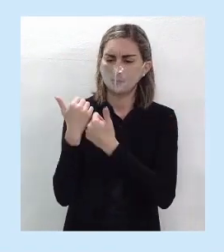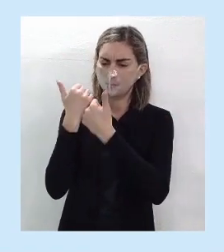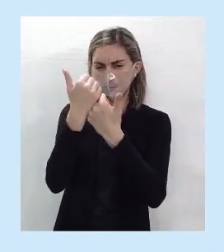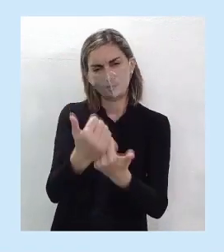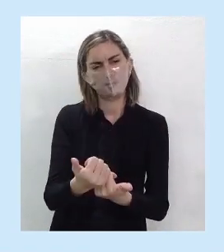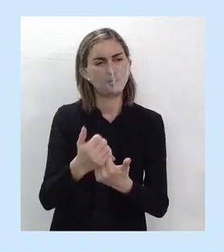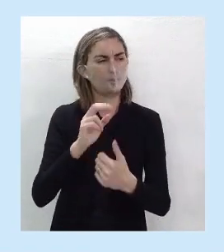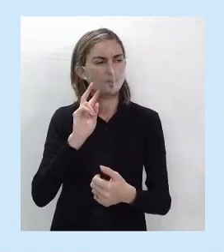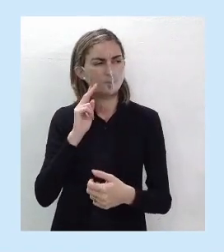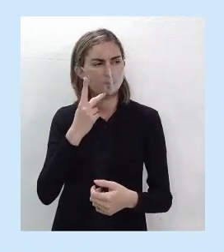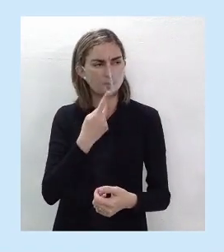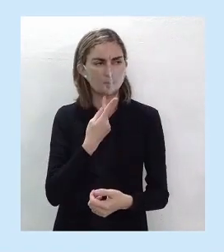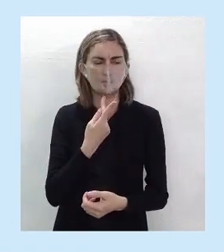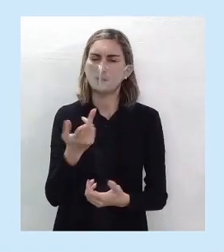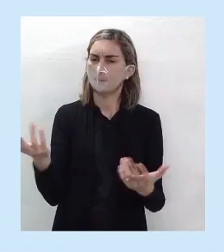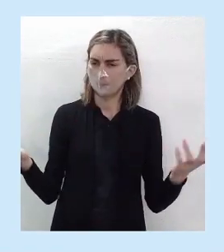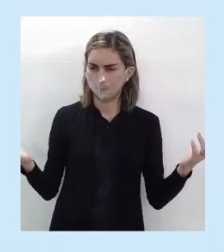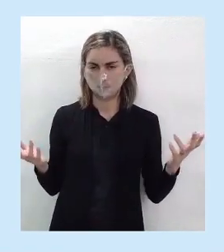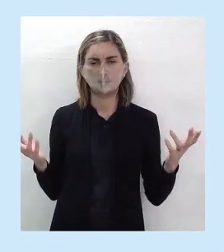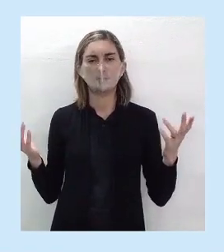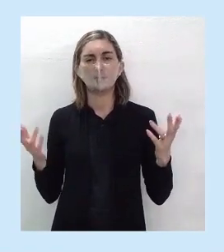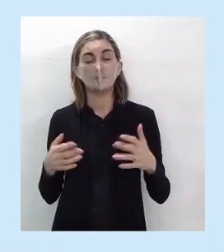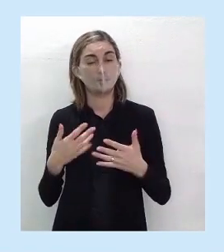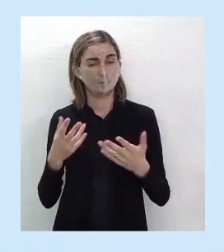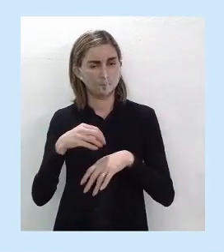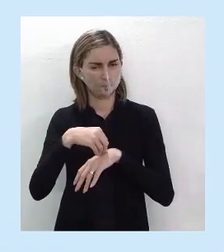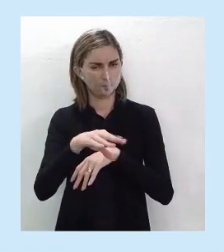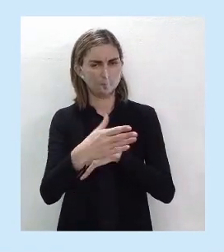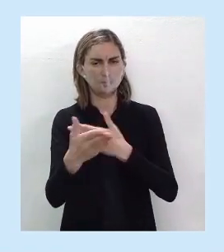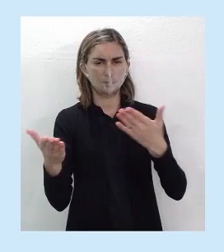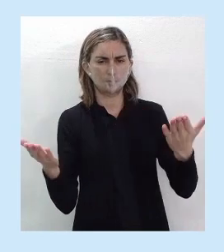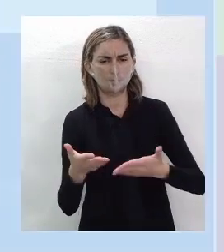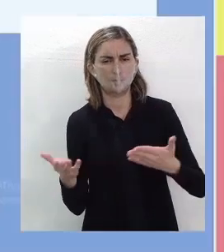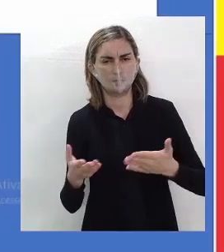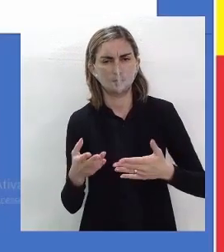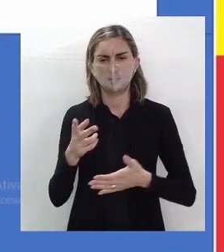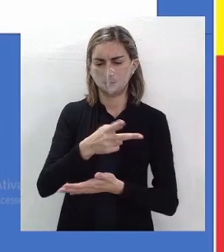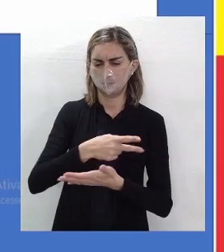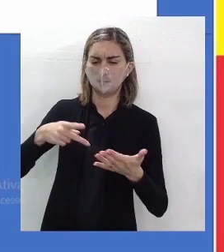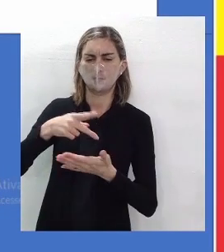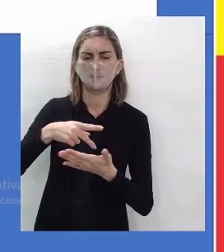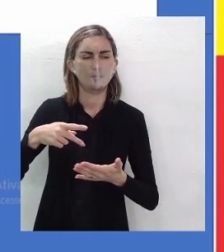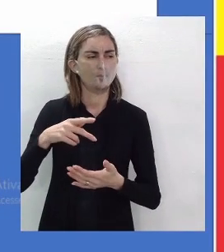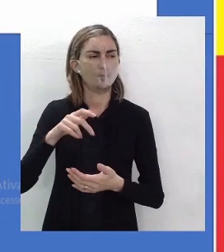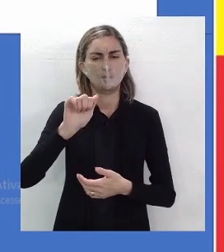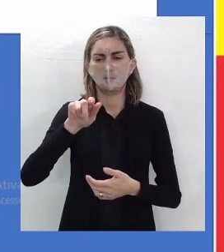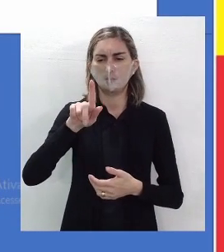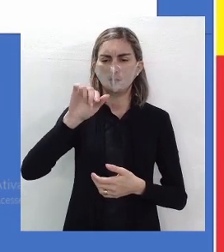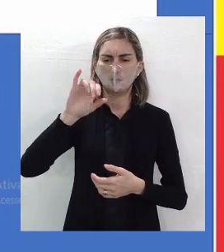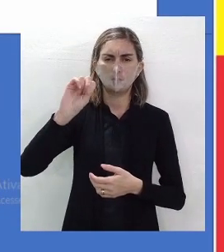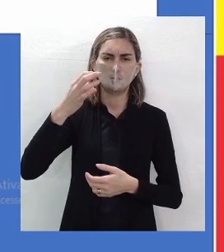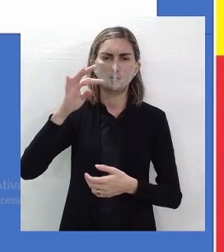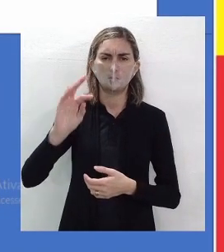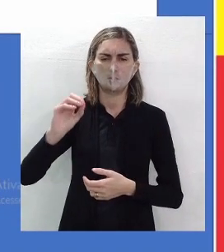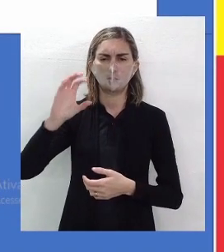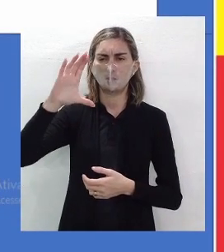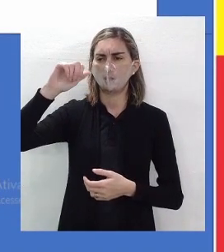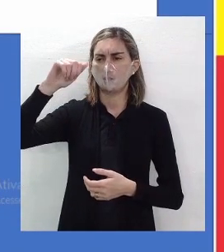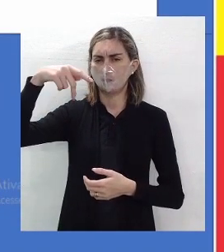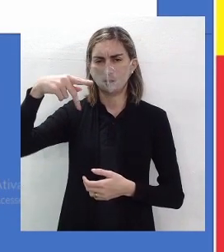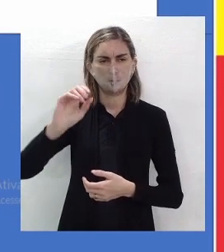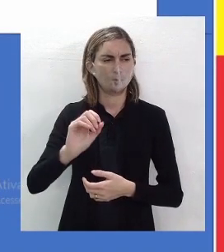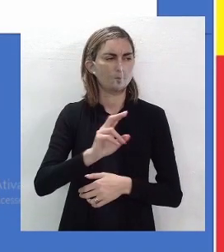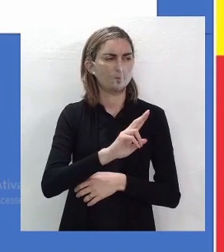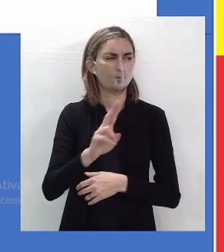representantes oficiais, digamos assim. Então vai aparecer para você agora o poema de Augusto de Campos, não é? Que